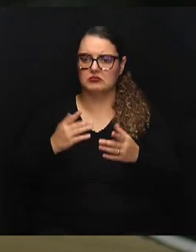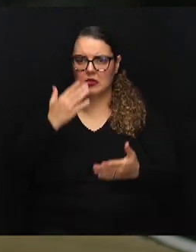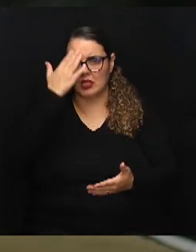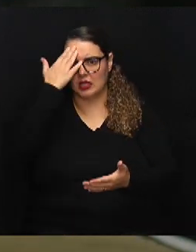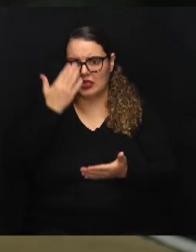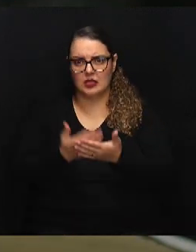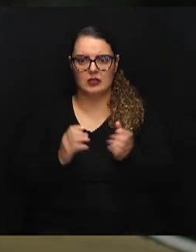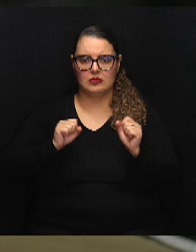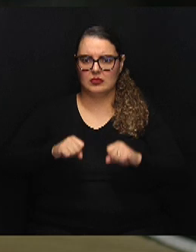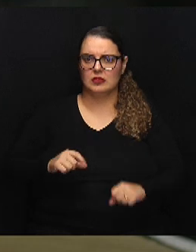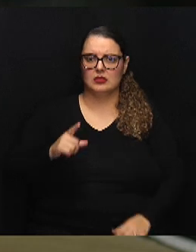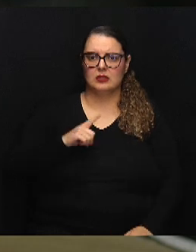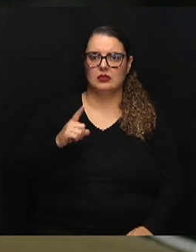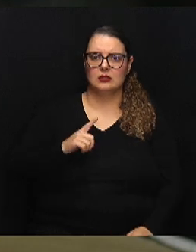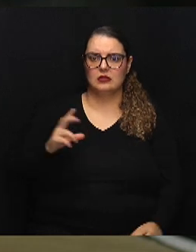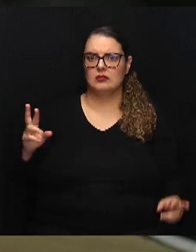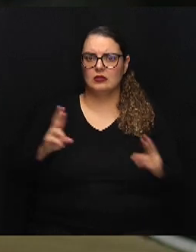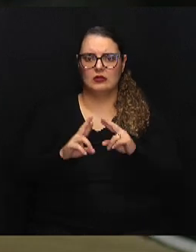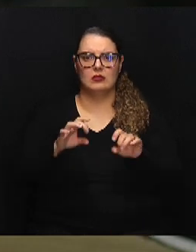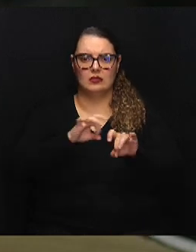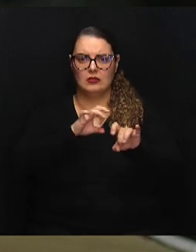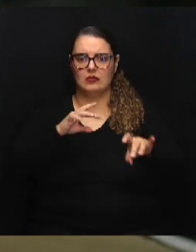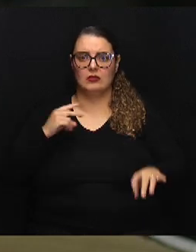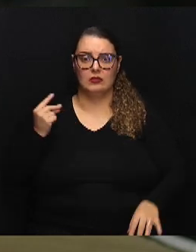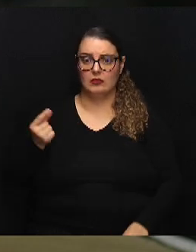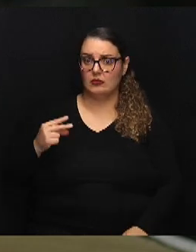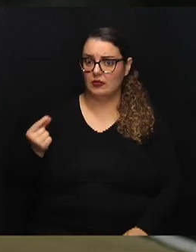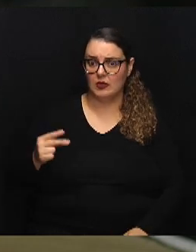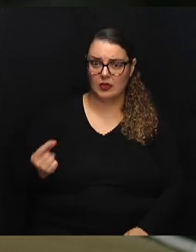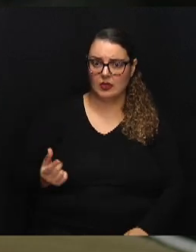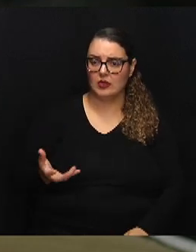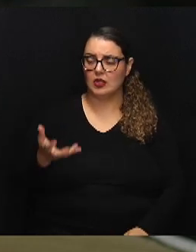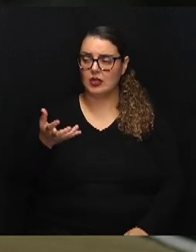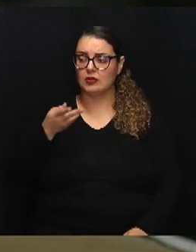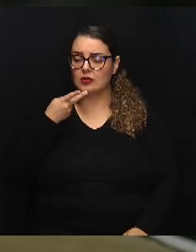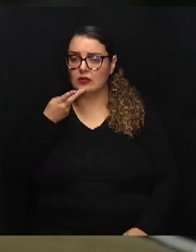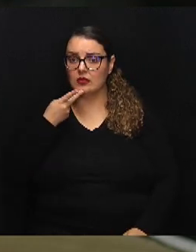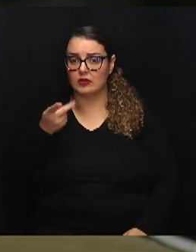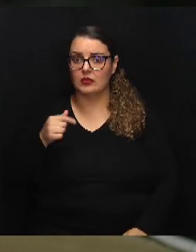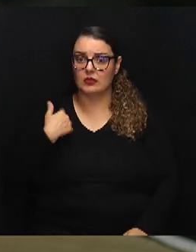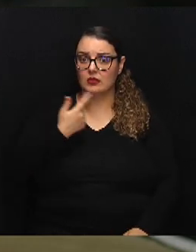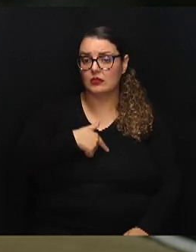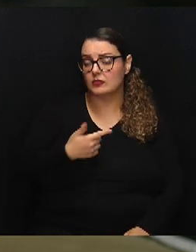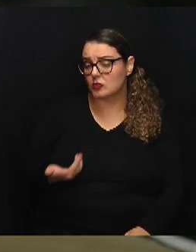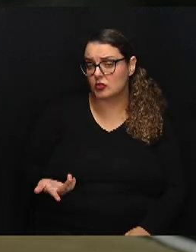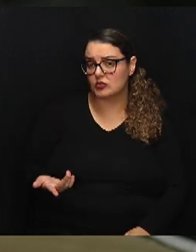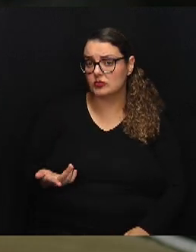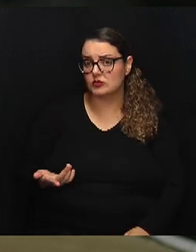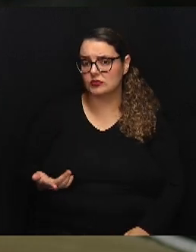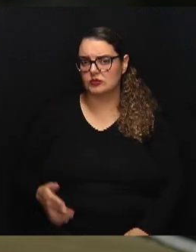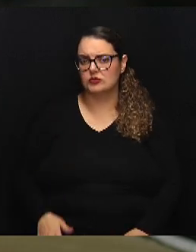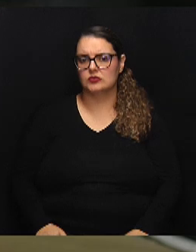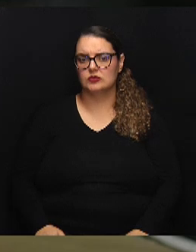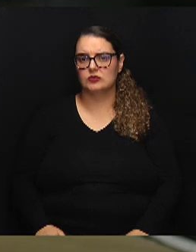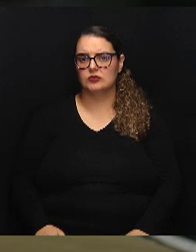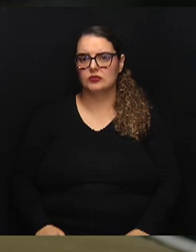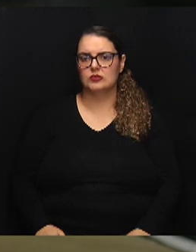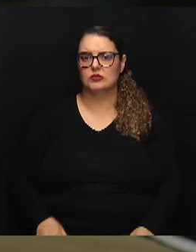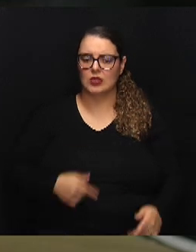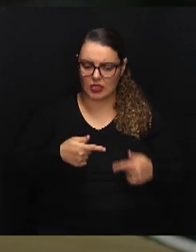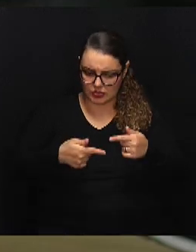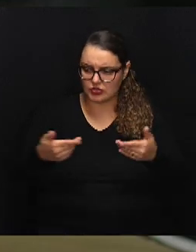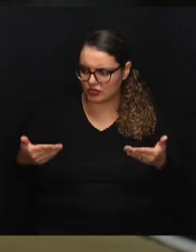gente que mantém um relacionamento online aí por muito tempo. Gostaria que você falasse pra gente sobre a geração de